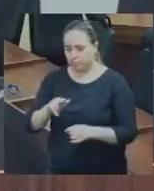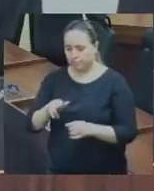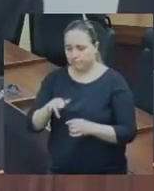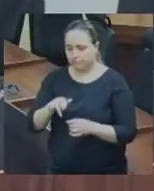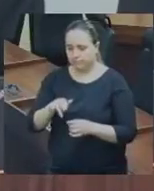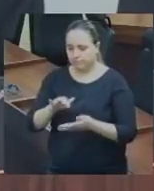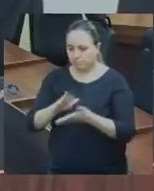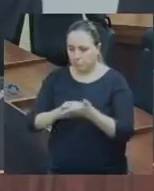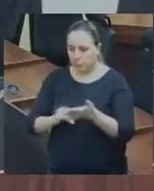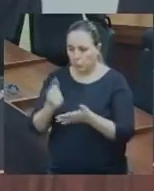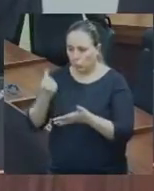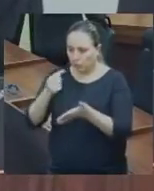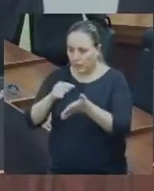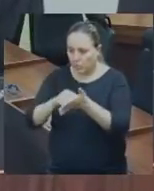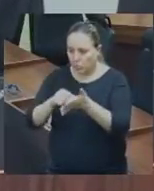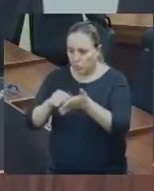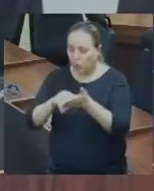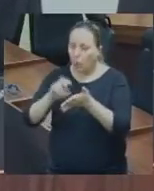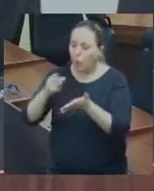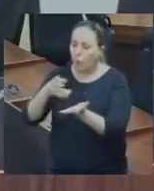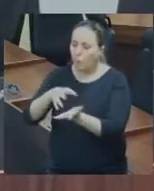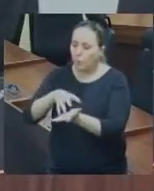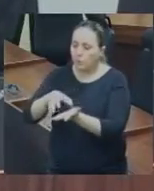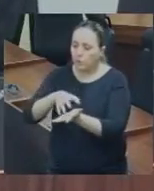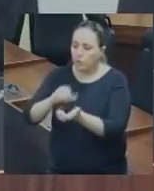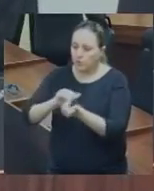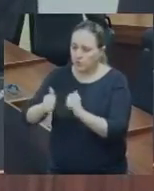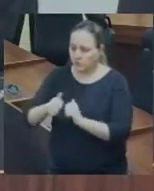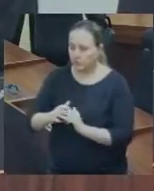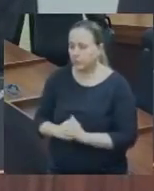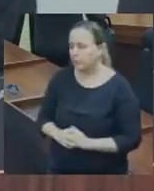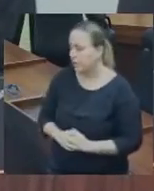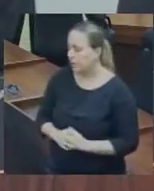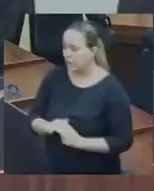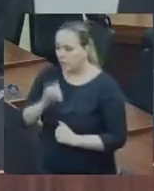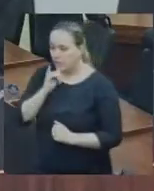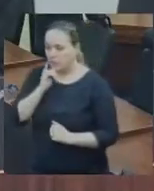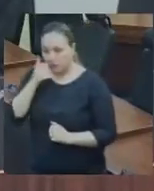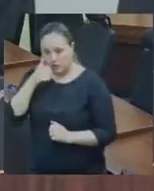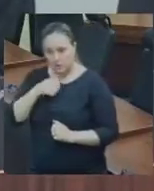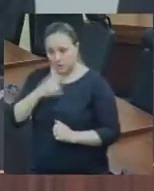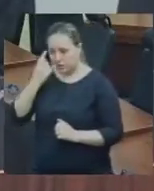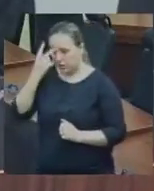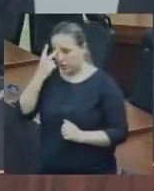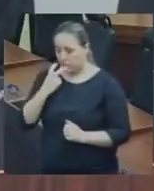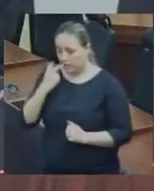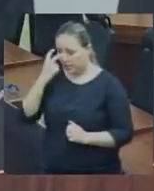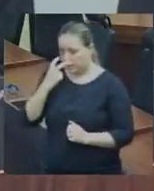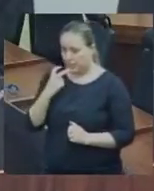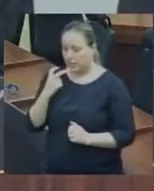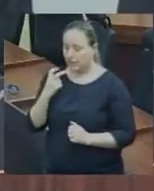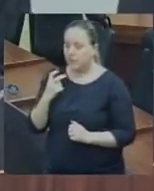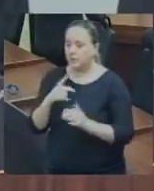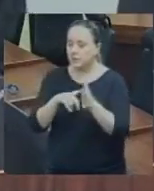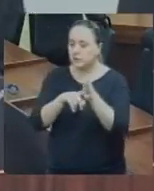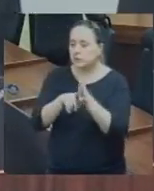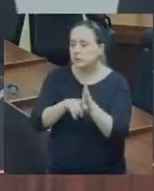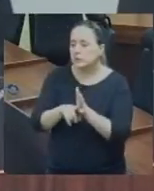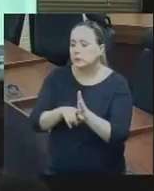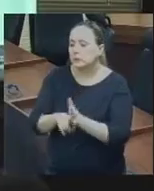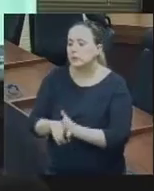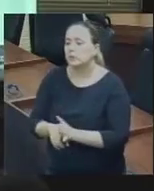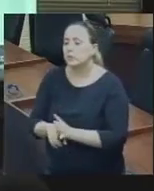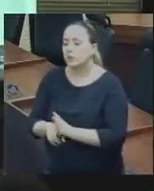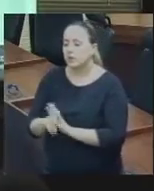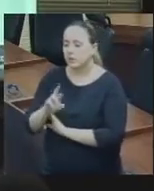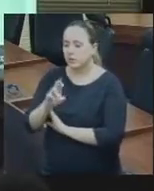adaptado a mulher segue utilizando um leitor de tela pesquisa restituição de imposto de renda no sítio da receita